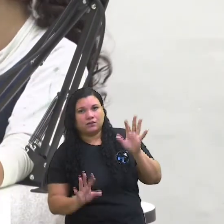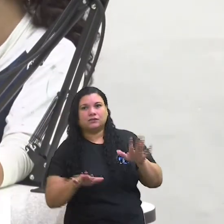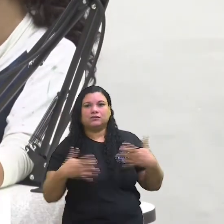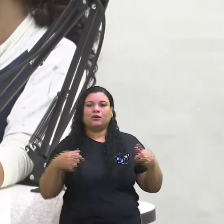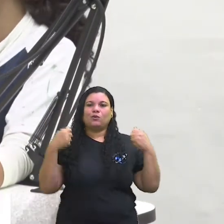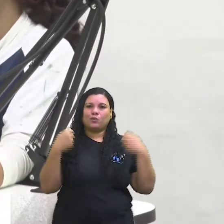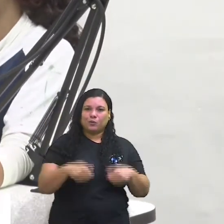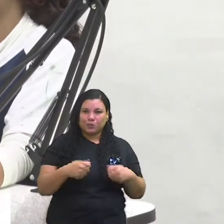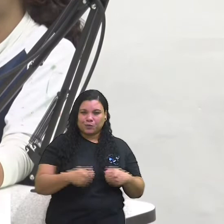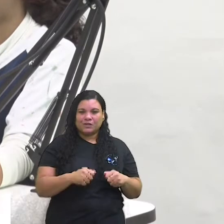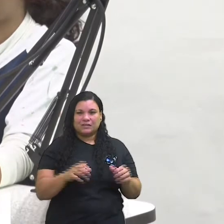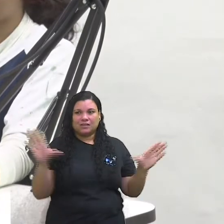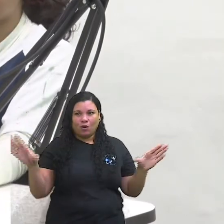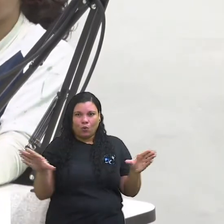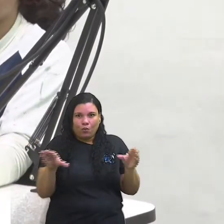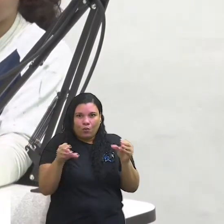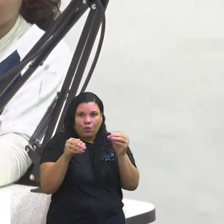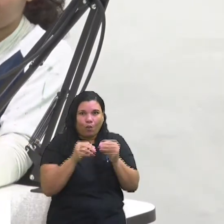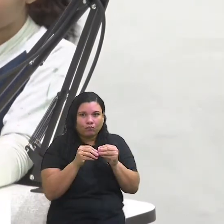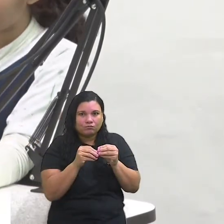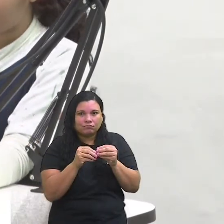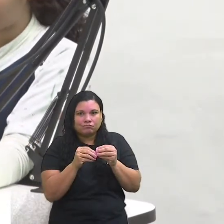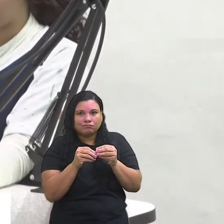Nossa! E lá em casa,